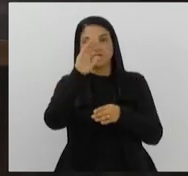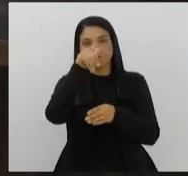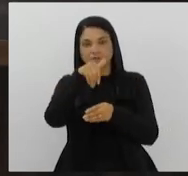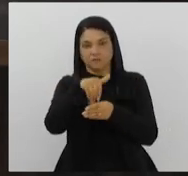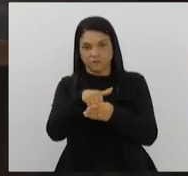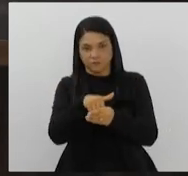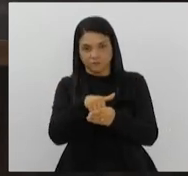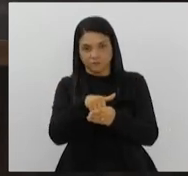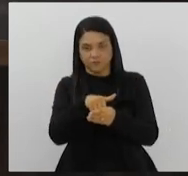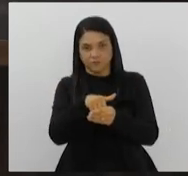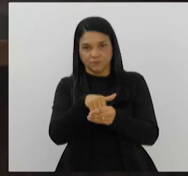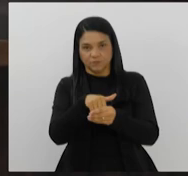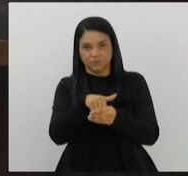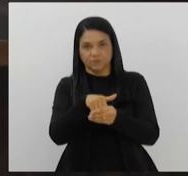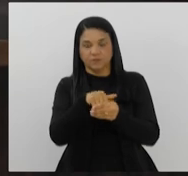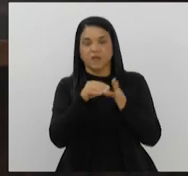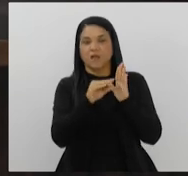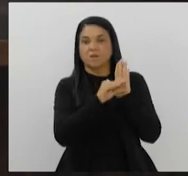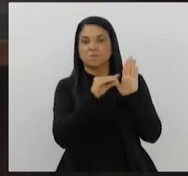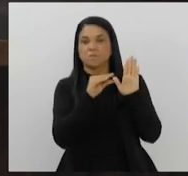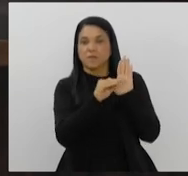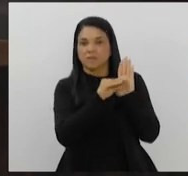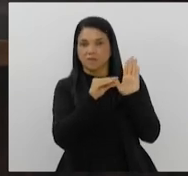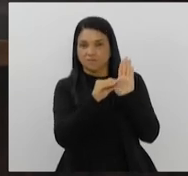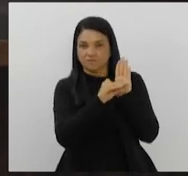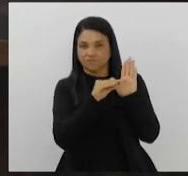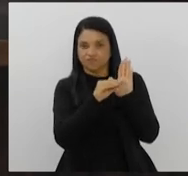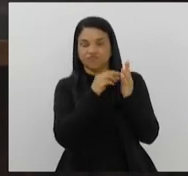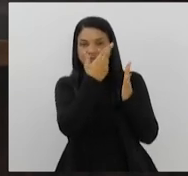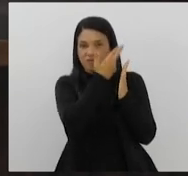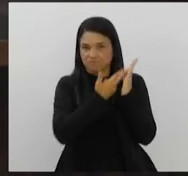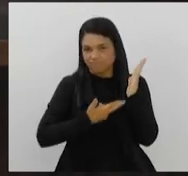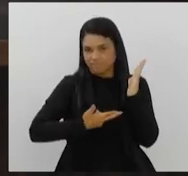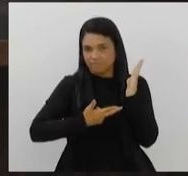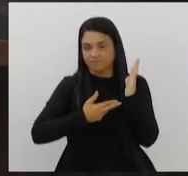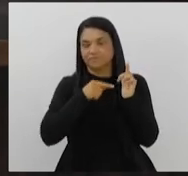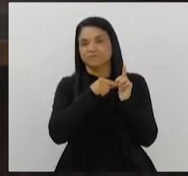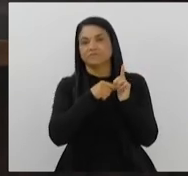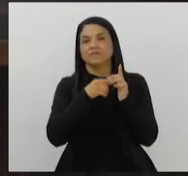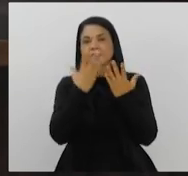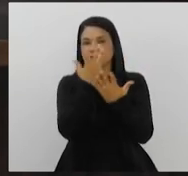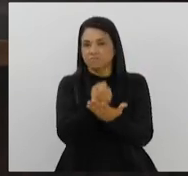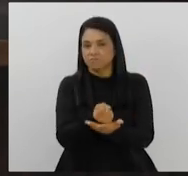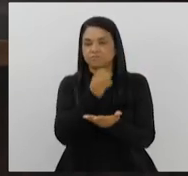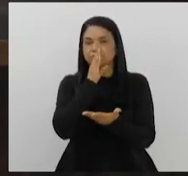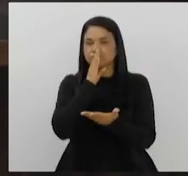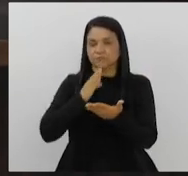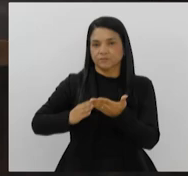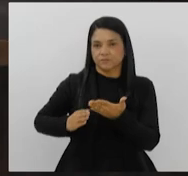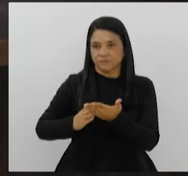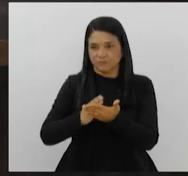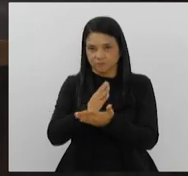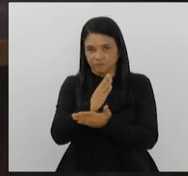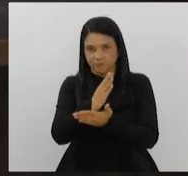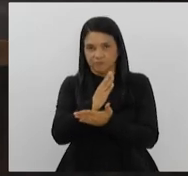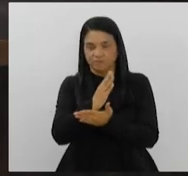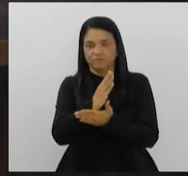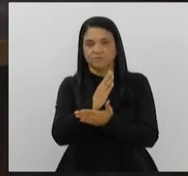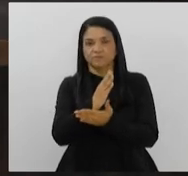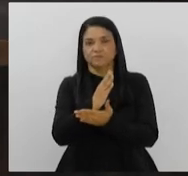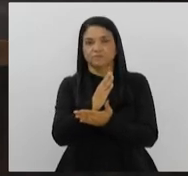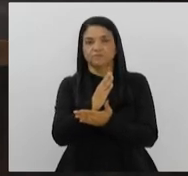votação, da emenda de redação. Senhores que aprovam, permaneçam como estão,